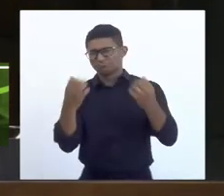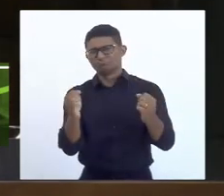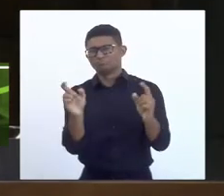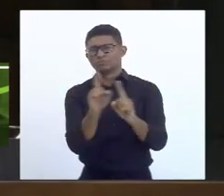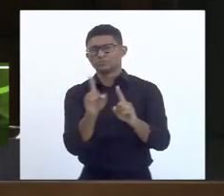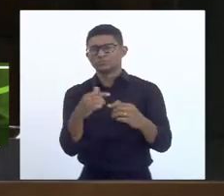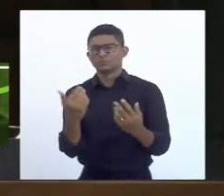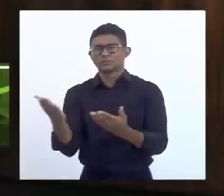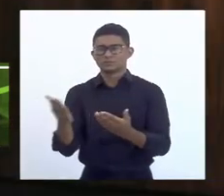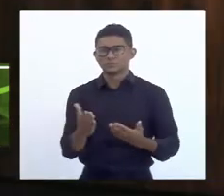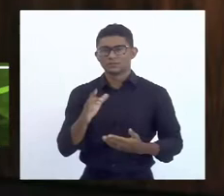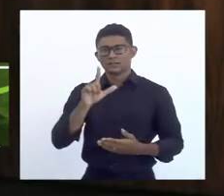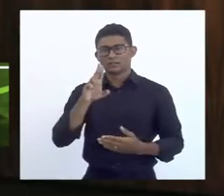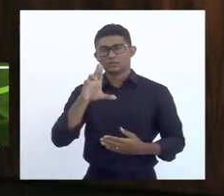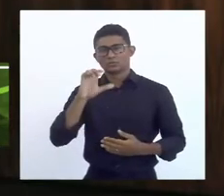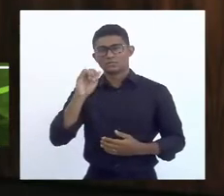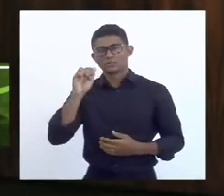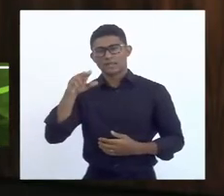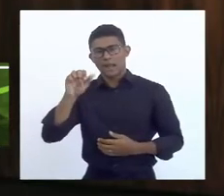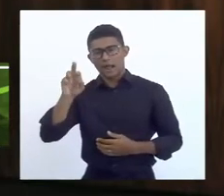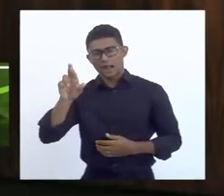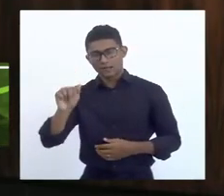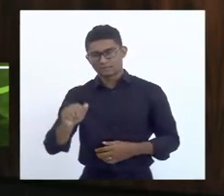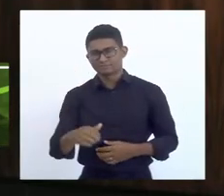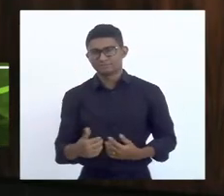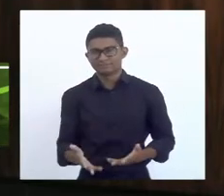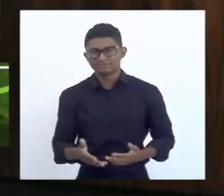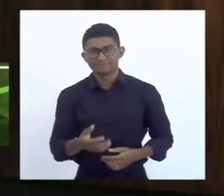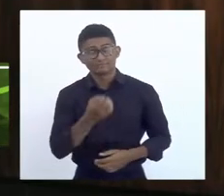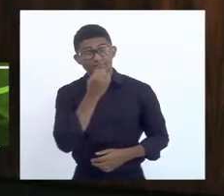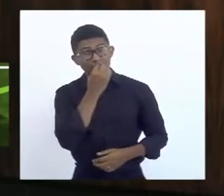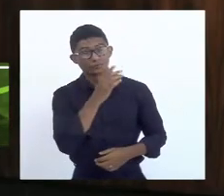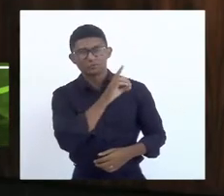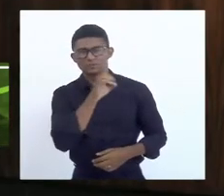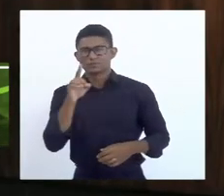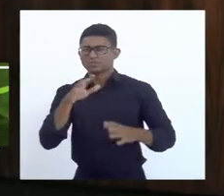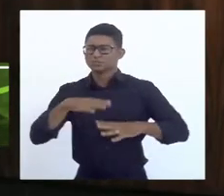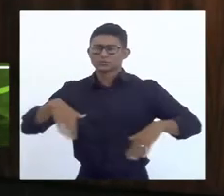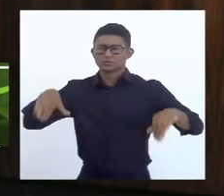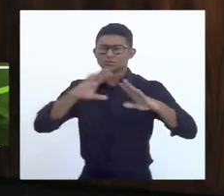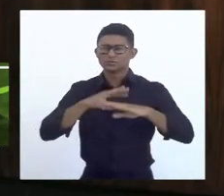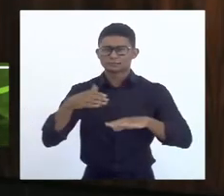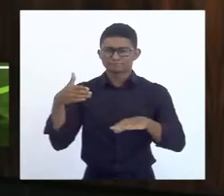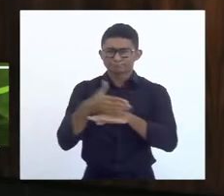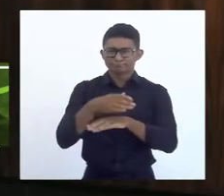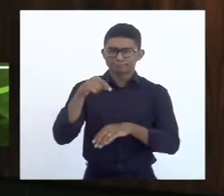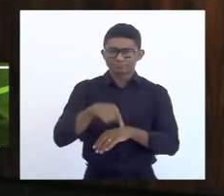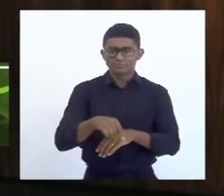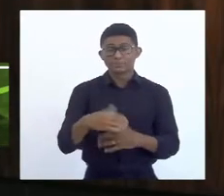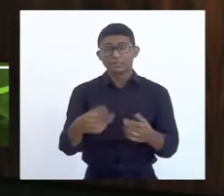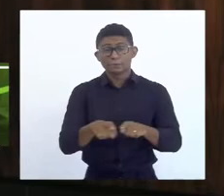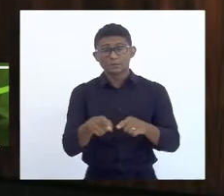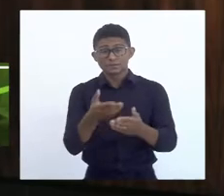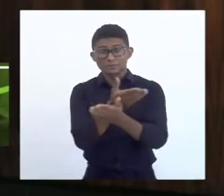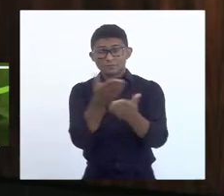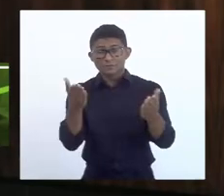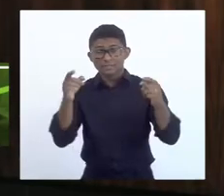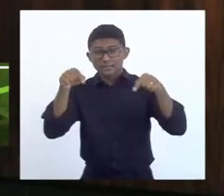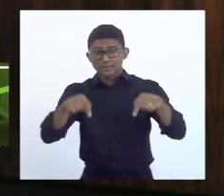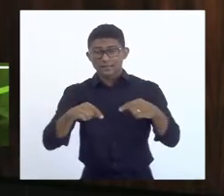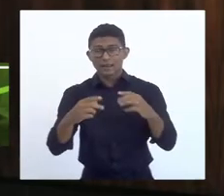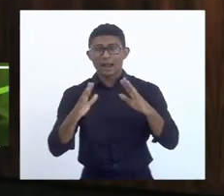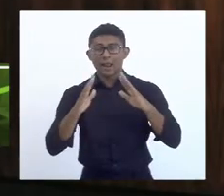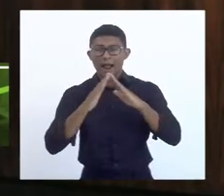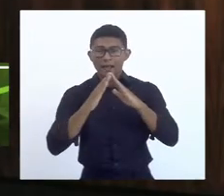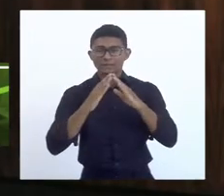Mil. Bom dia a todos os presentes e aos que estão nos acompanhando de forma remota. Eu quero iniciar